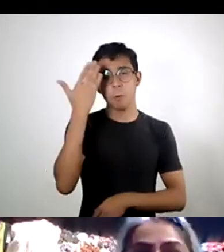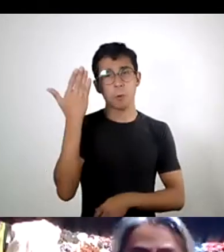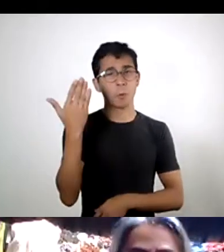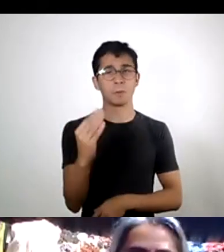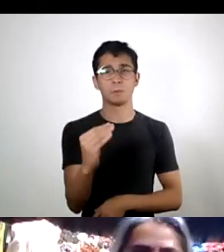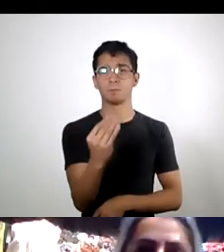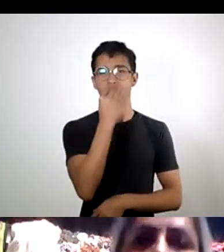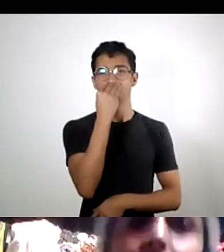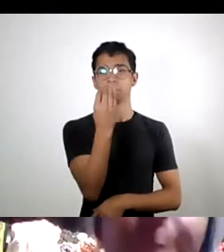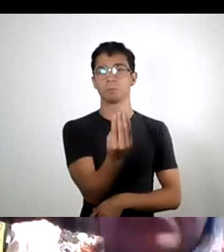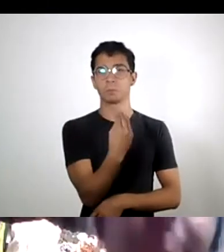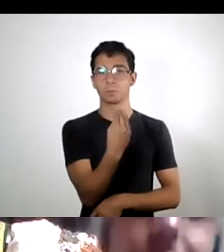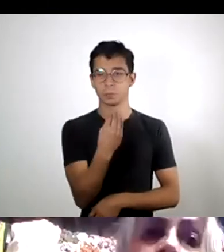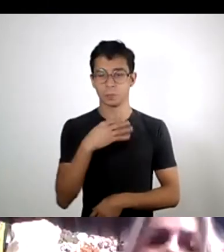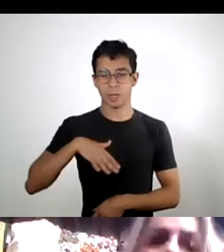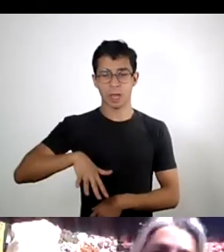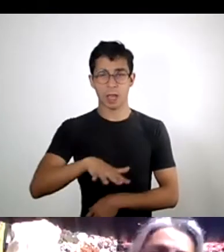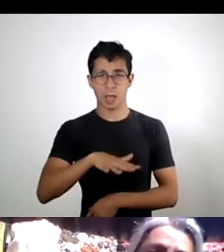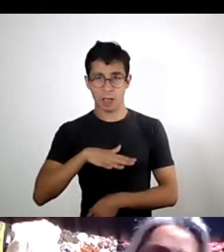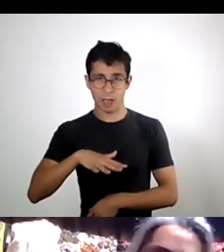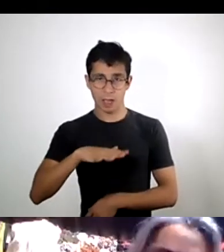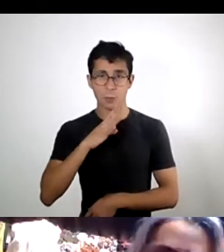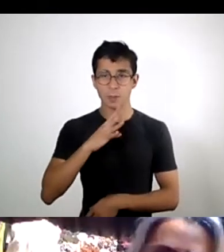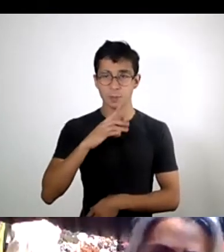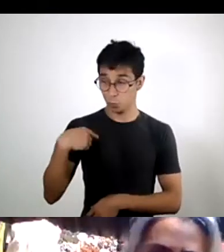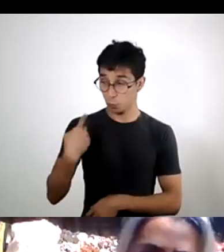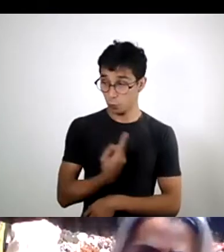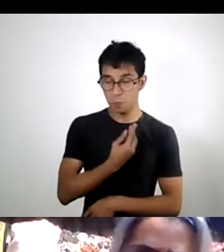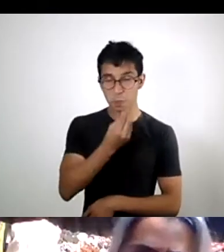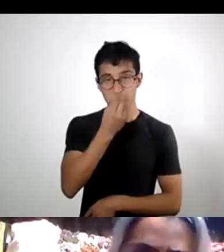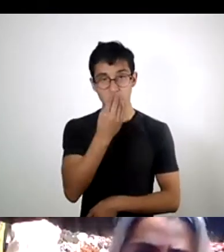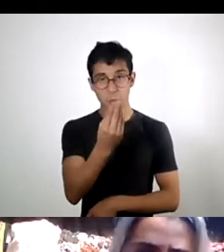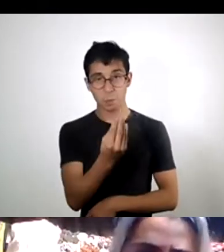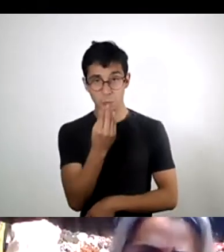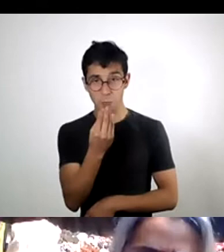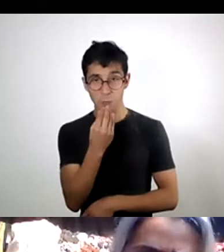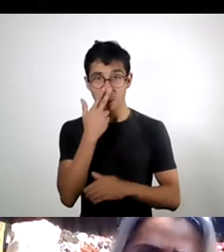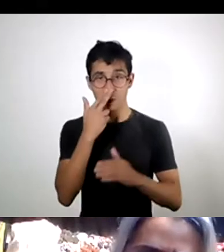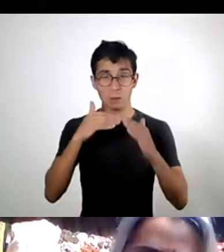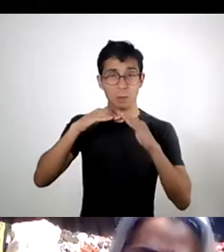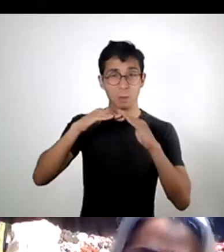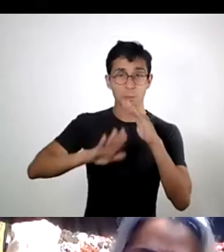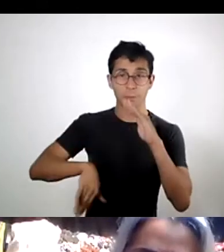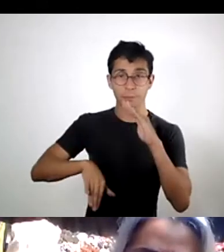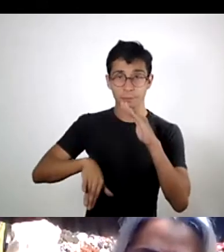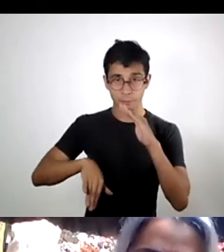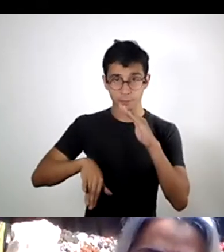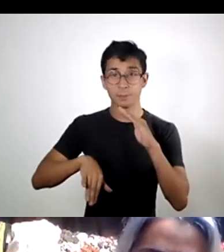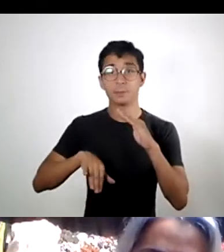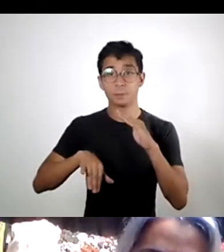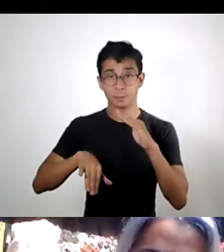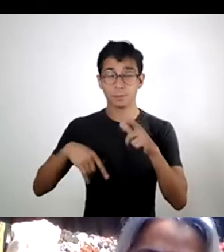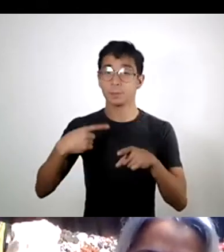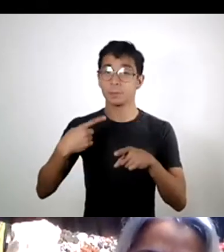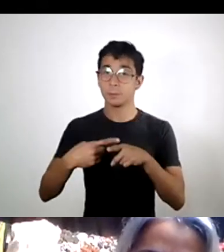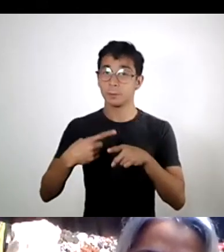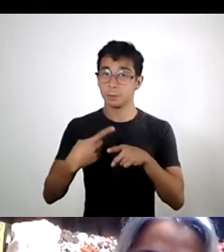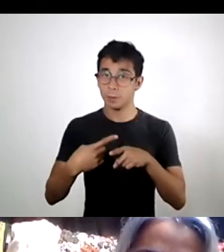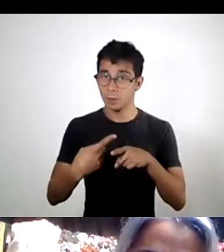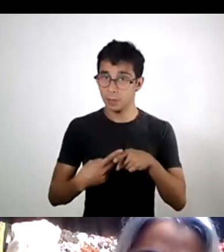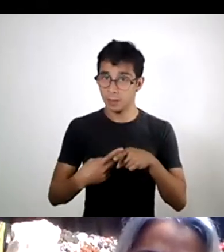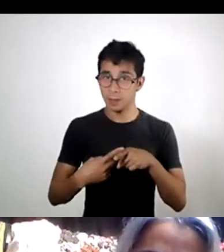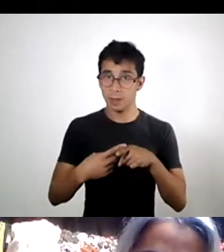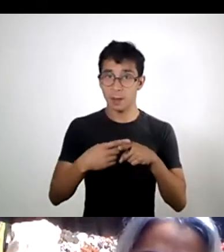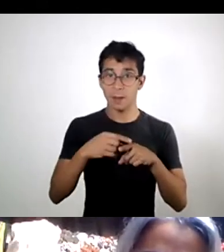invisibilizado e soterrado dentro desse processo, né, que a gente pensa aí, de uma